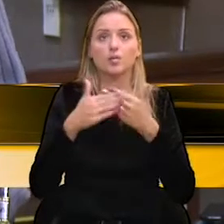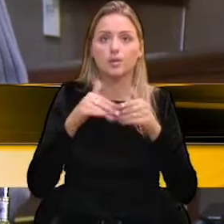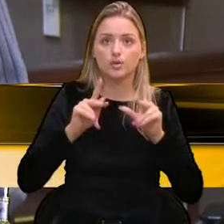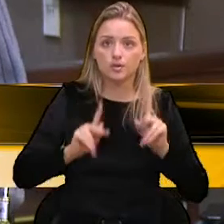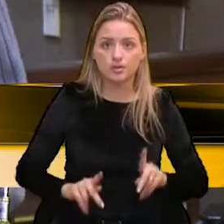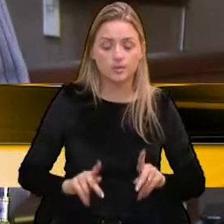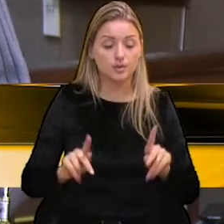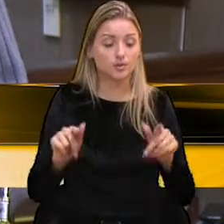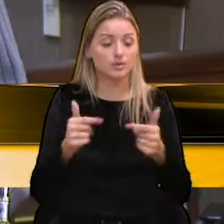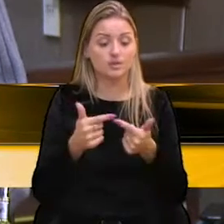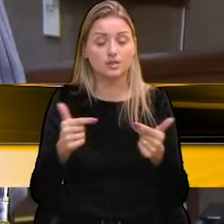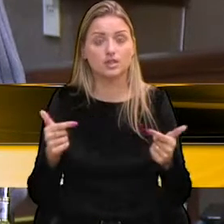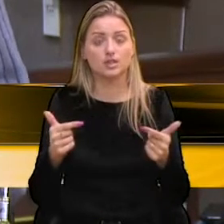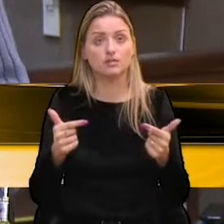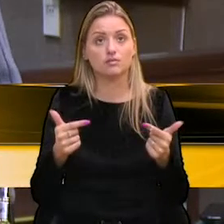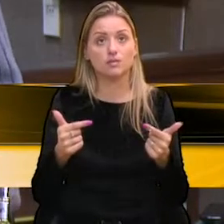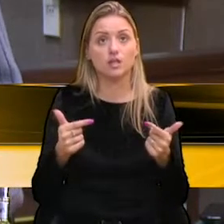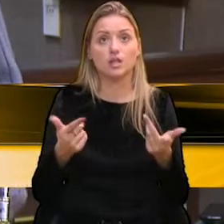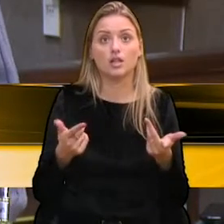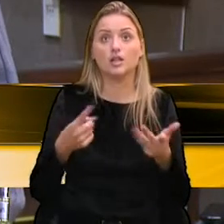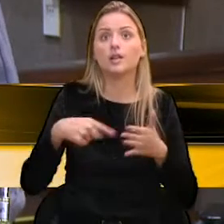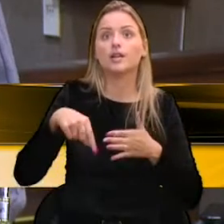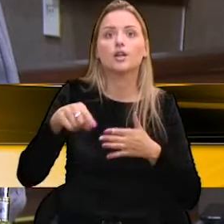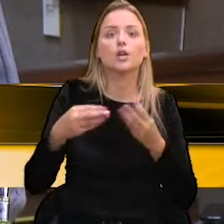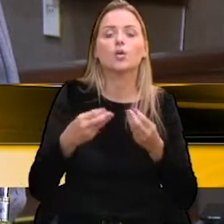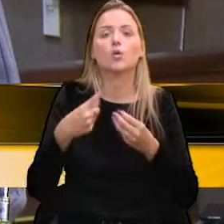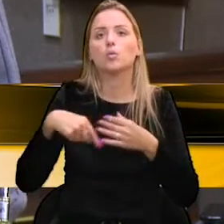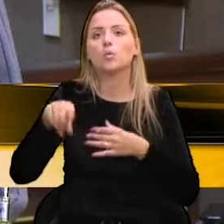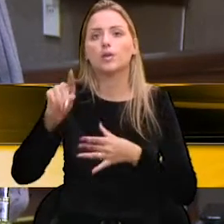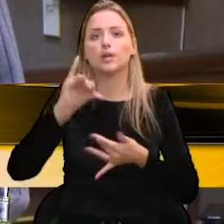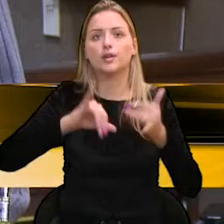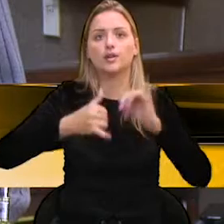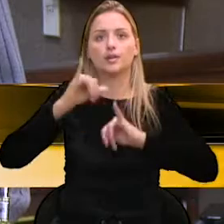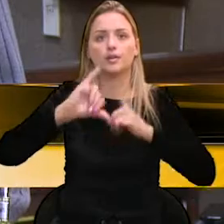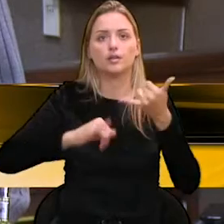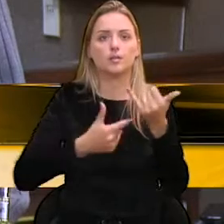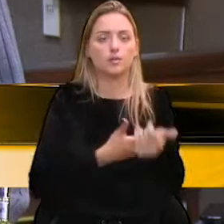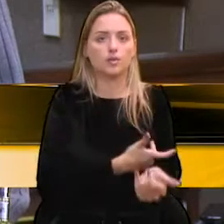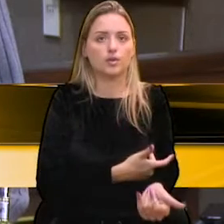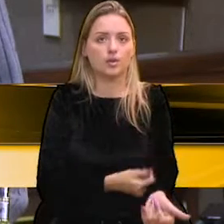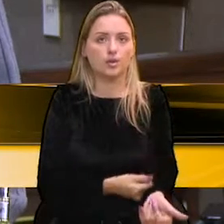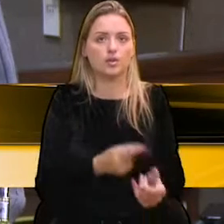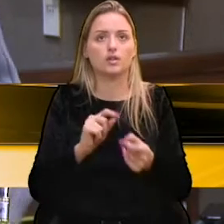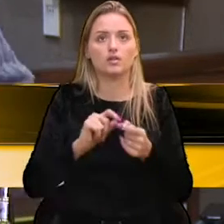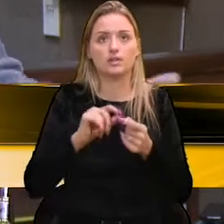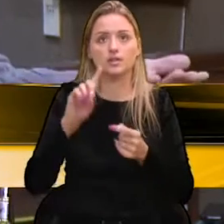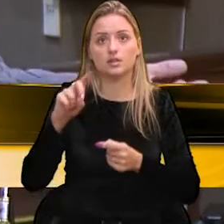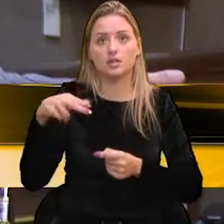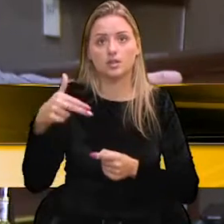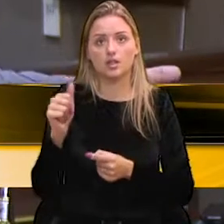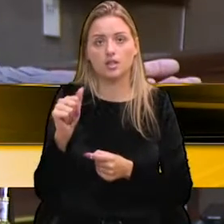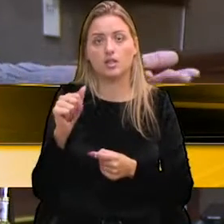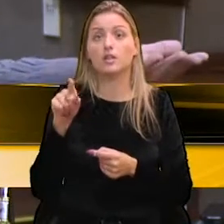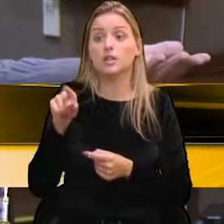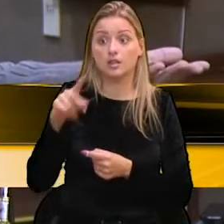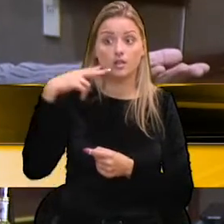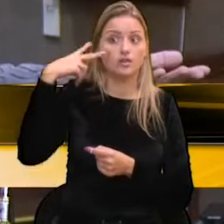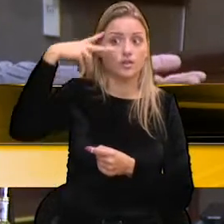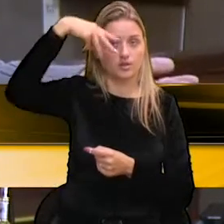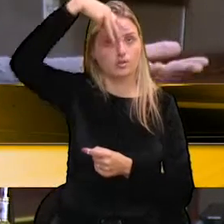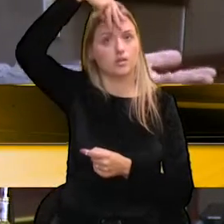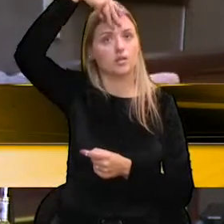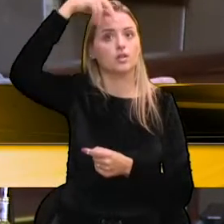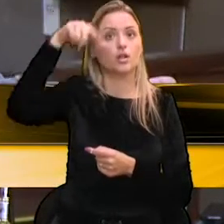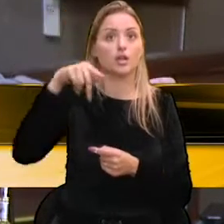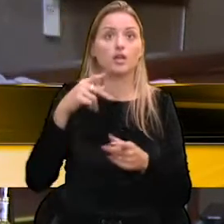condições, né, de ir em laboratório e fazer um teste de exame de DNA. E vereador Kiko, é justamente